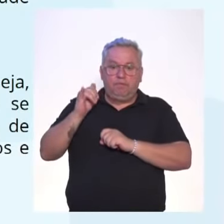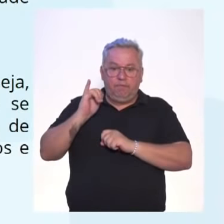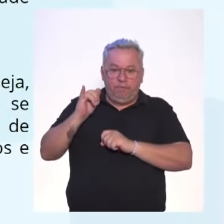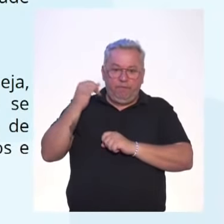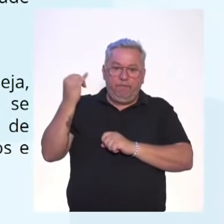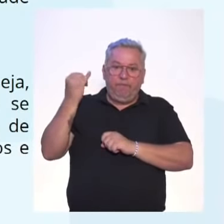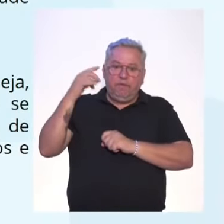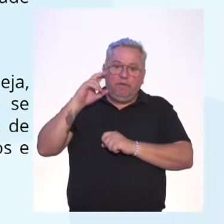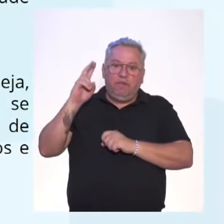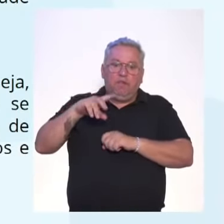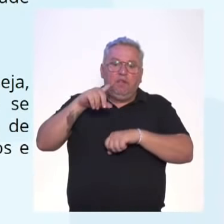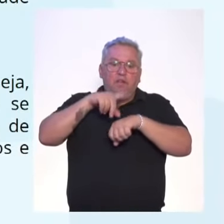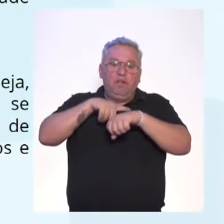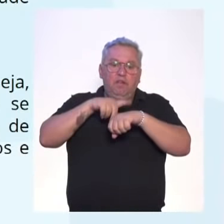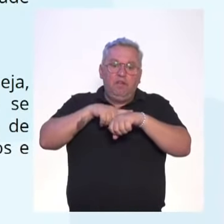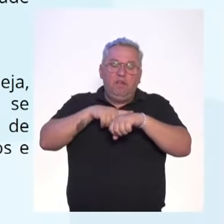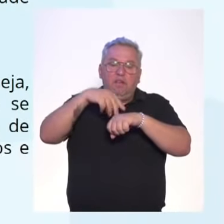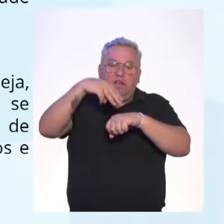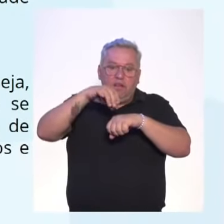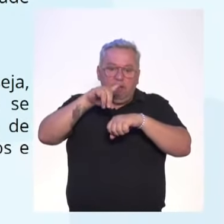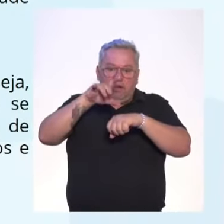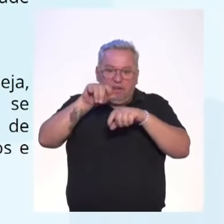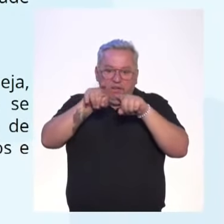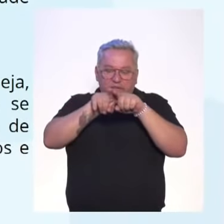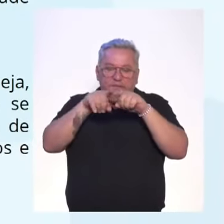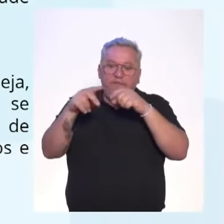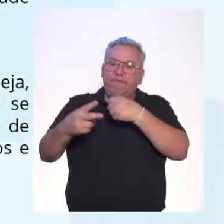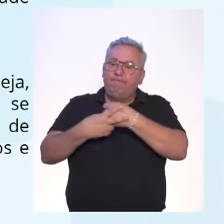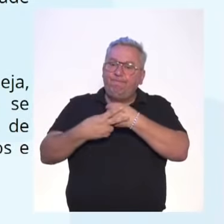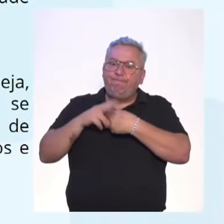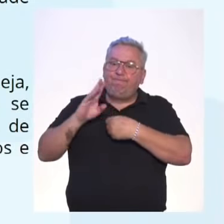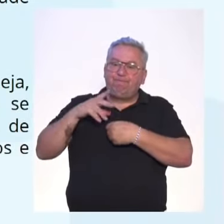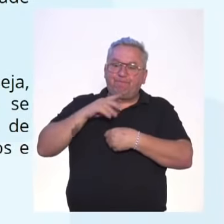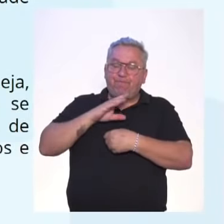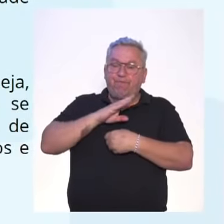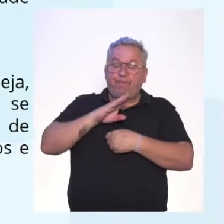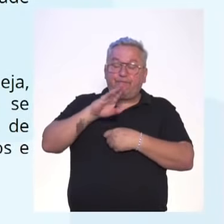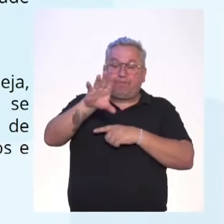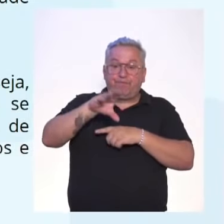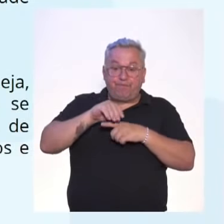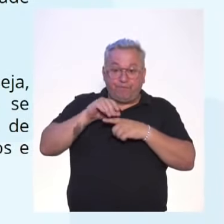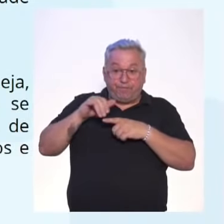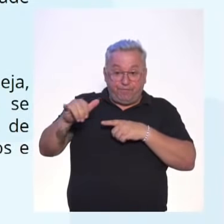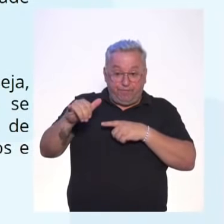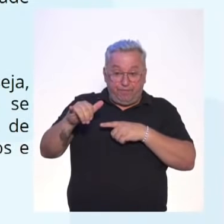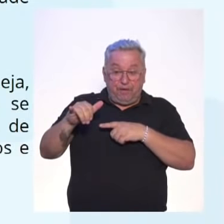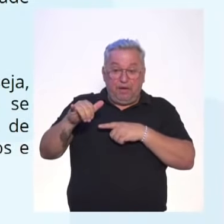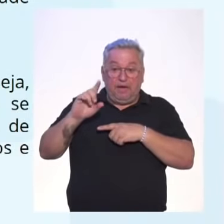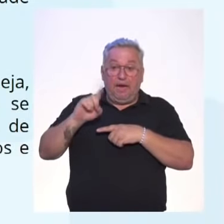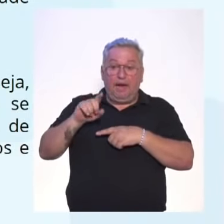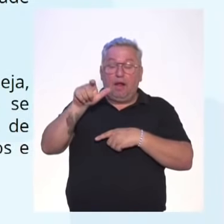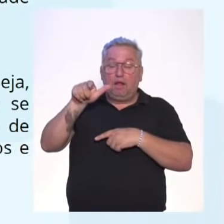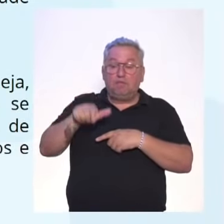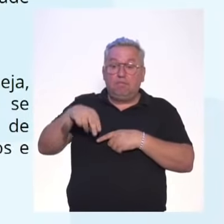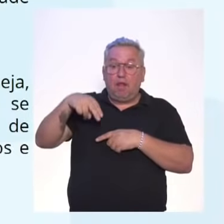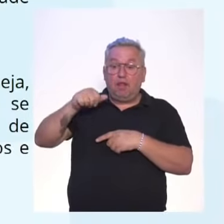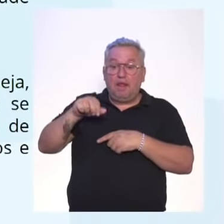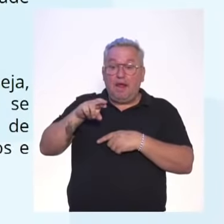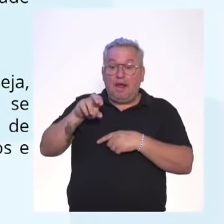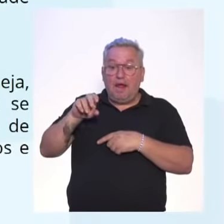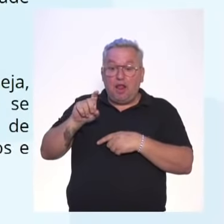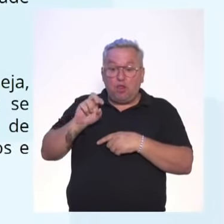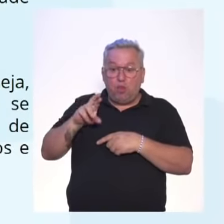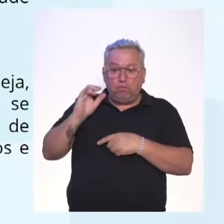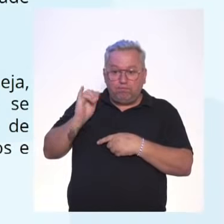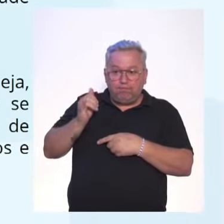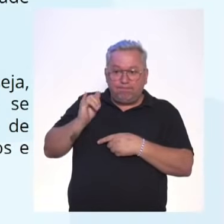é importante observar a combinação de tempos e modos verbais já nos custo indireto então o narrador é que reproduz a